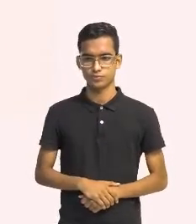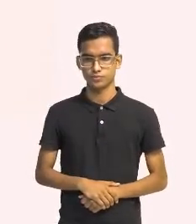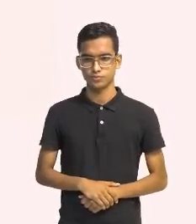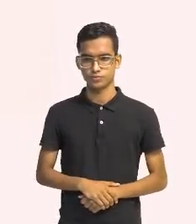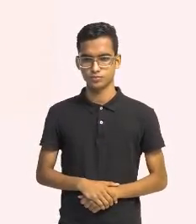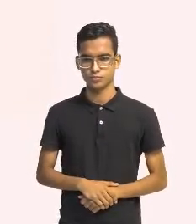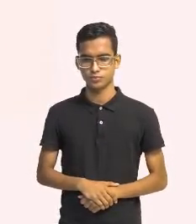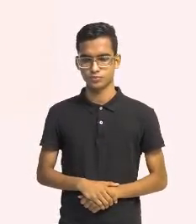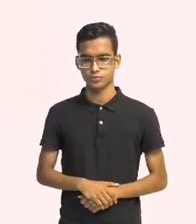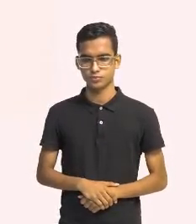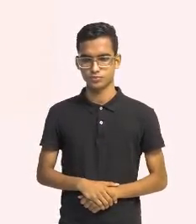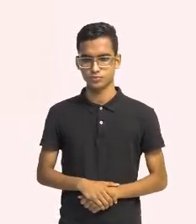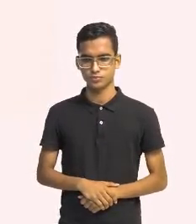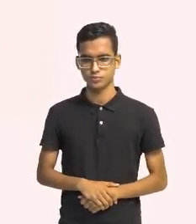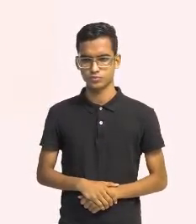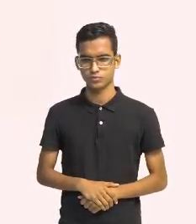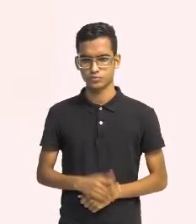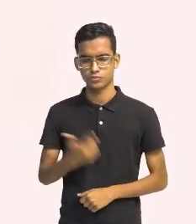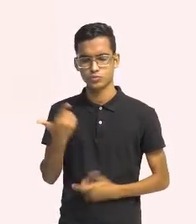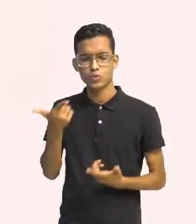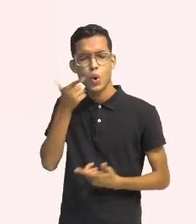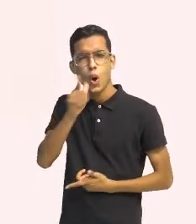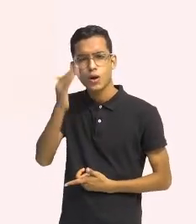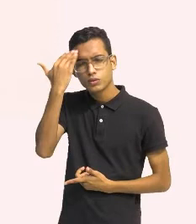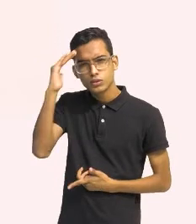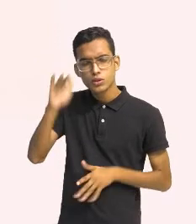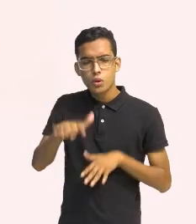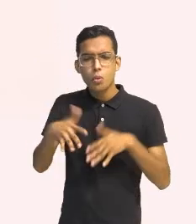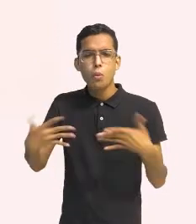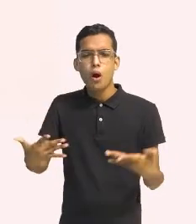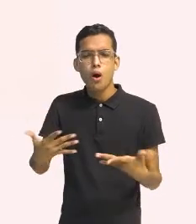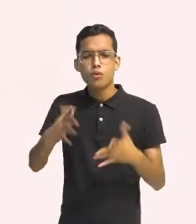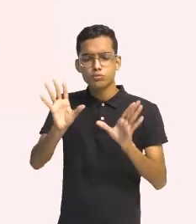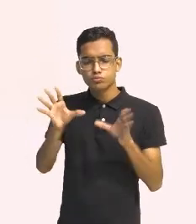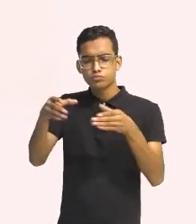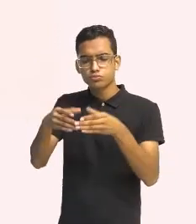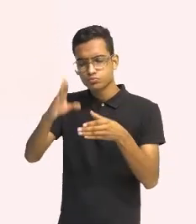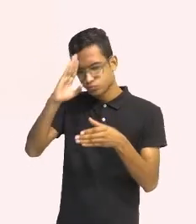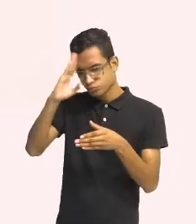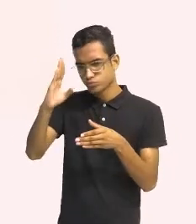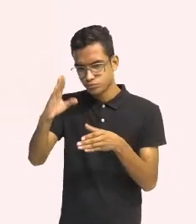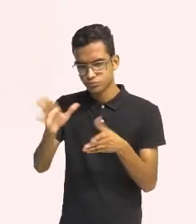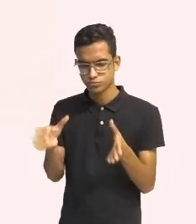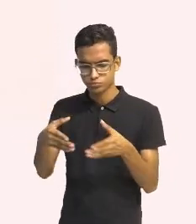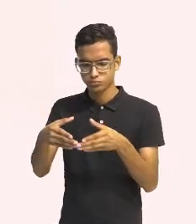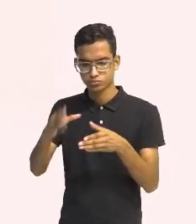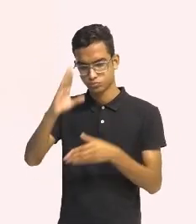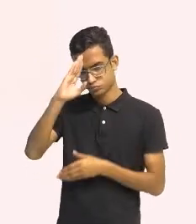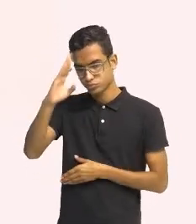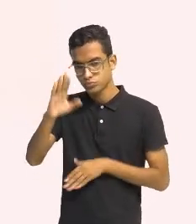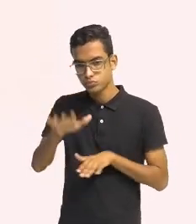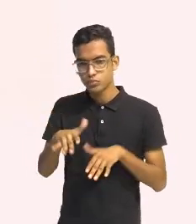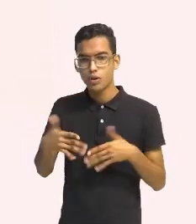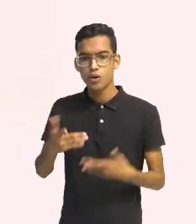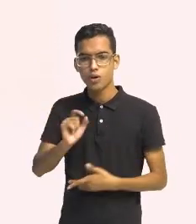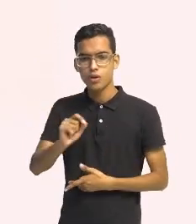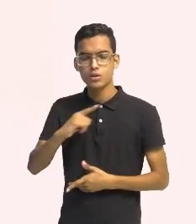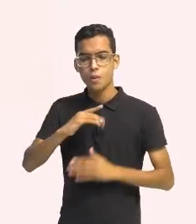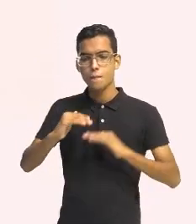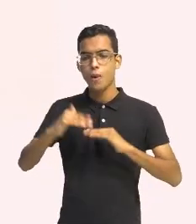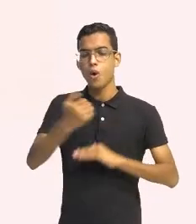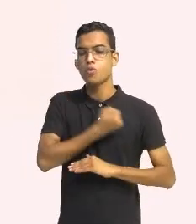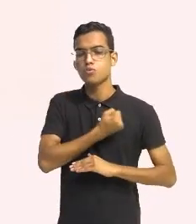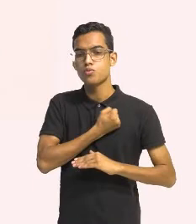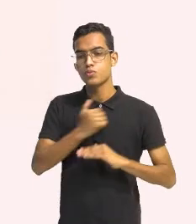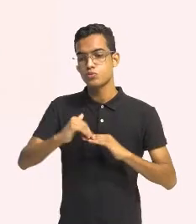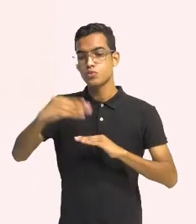conseguir identificar que cadeia, né, qual é essa cadeia principal. Lembrando que a cadeia principal é aquela que tem a maior quantidade